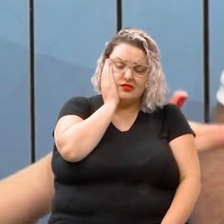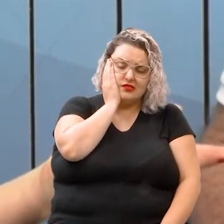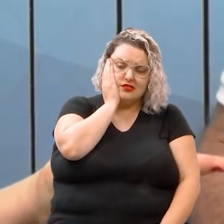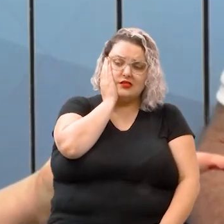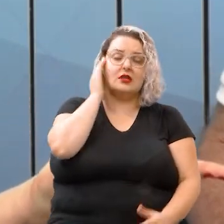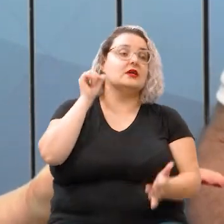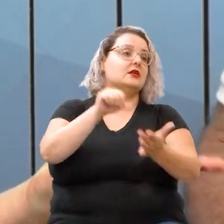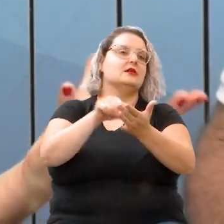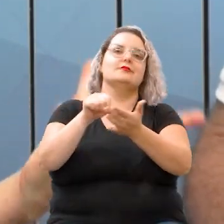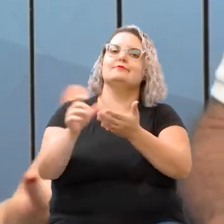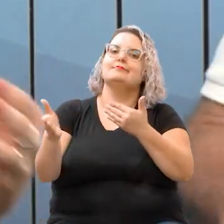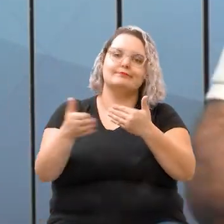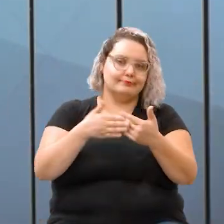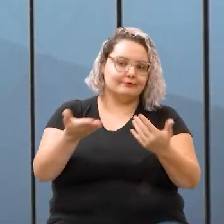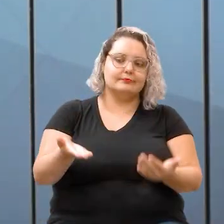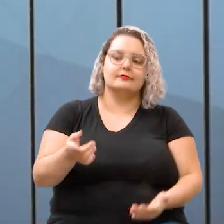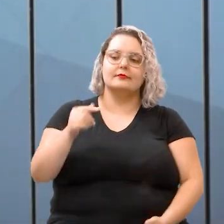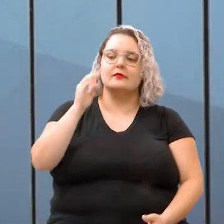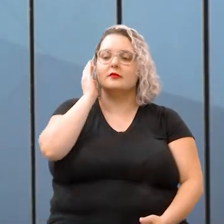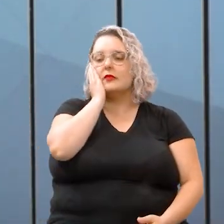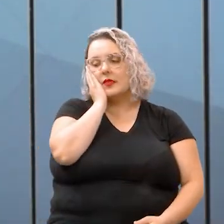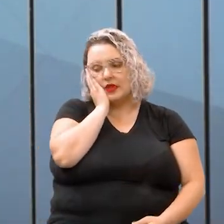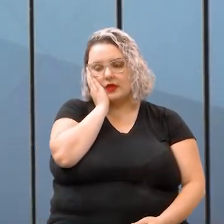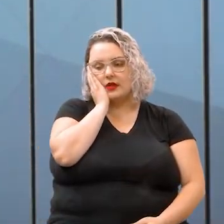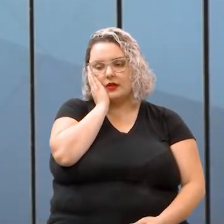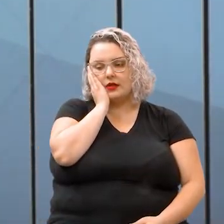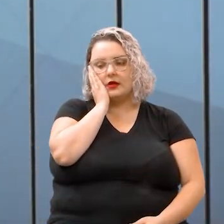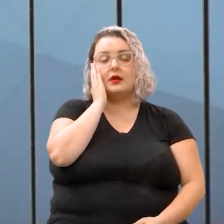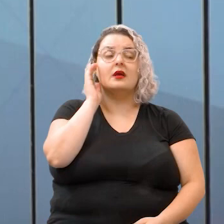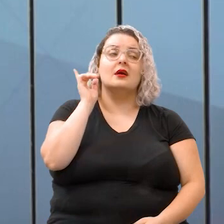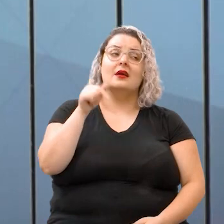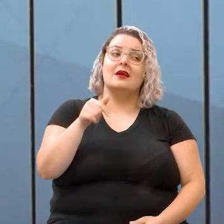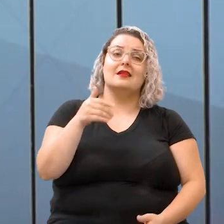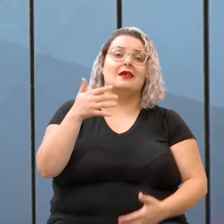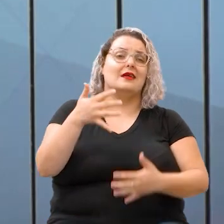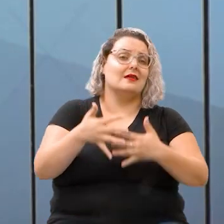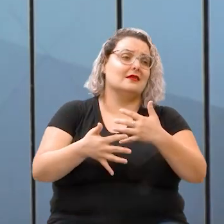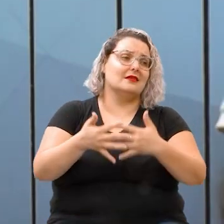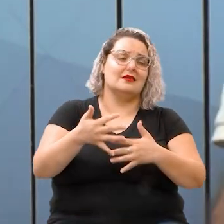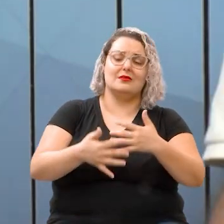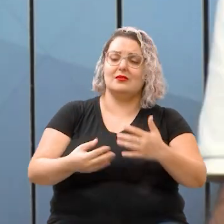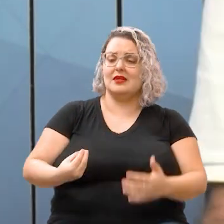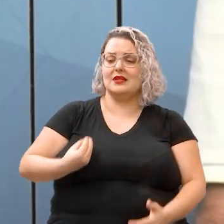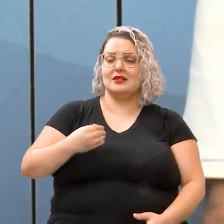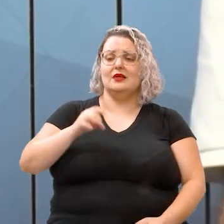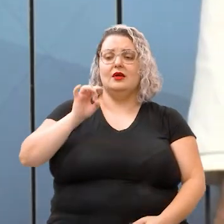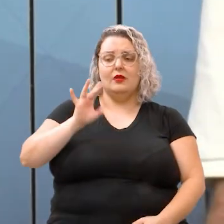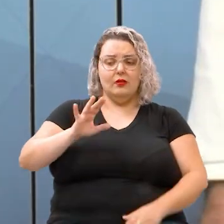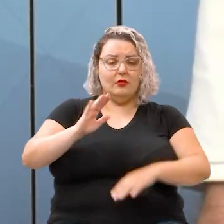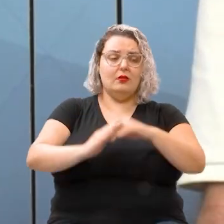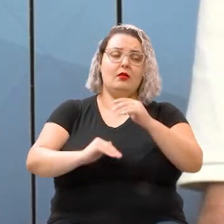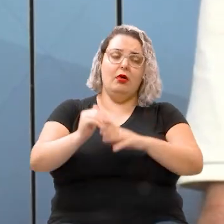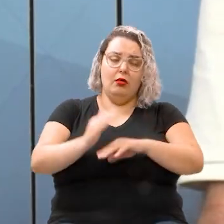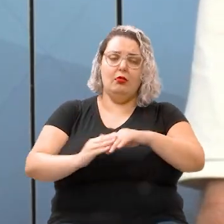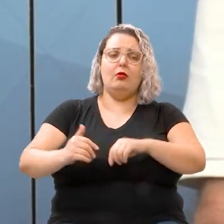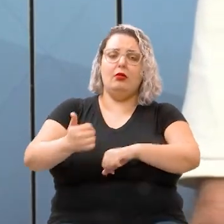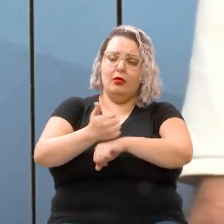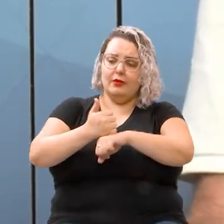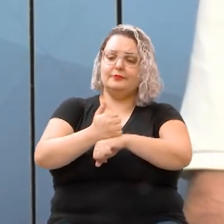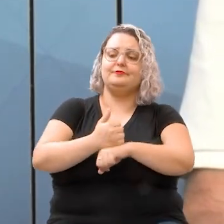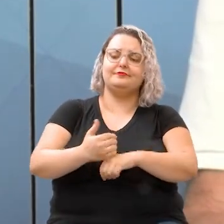as unidades não estão abertas, né? Porque a dor de dente, ela é incapacitante. Então, é só a mão do dentista que resolve dor de dente, né,